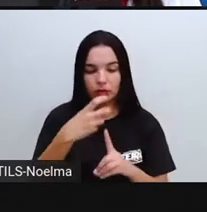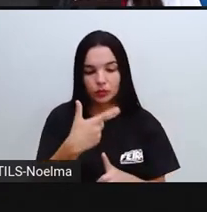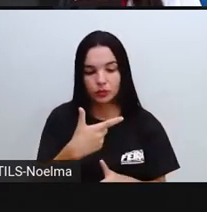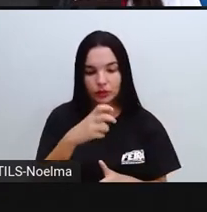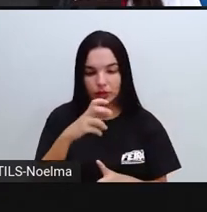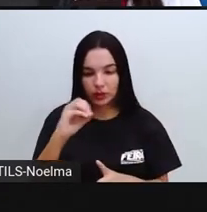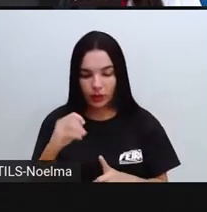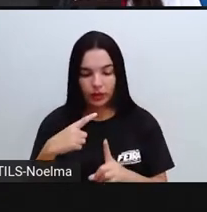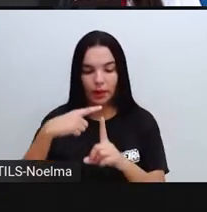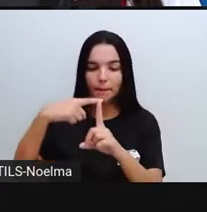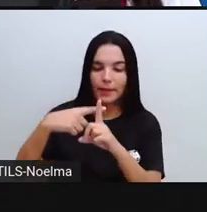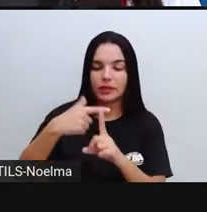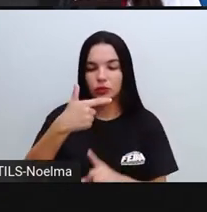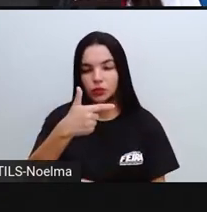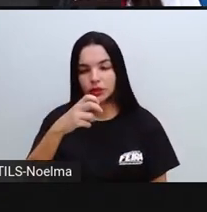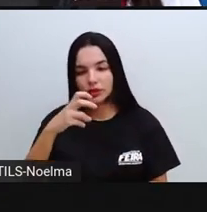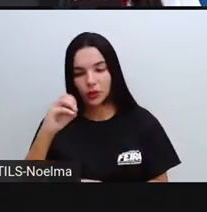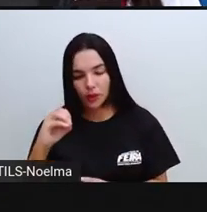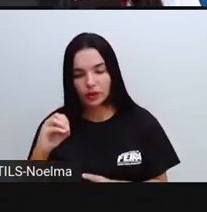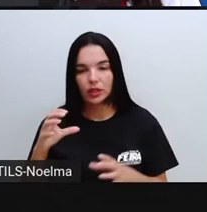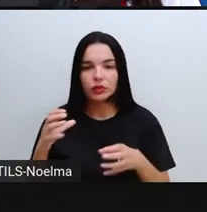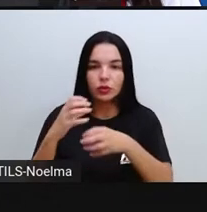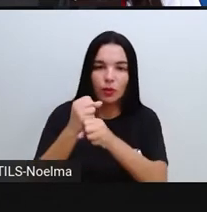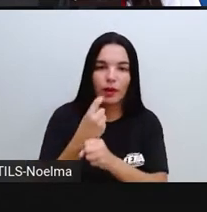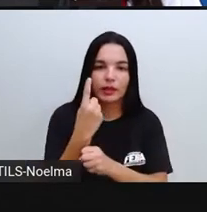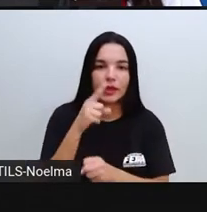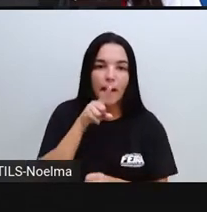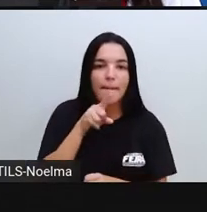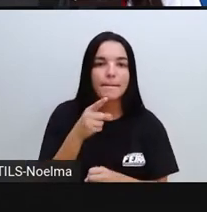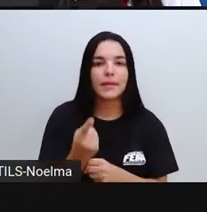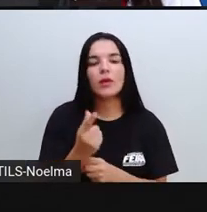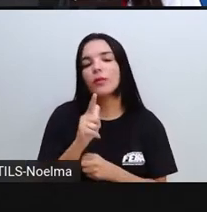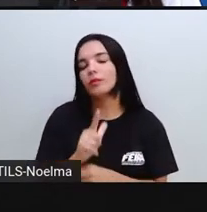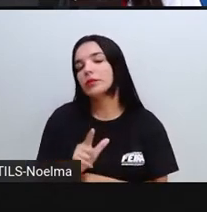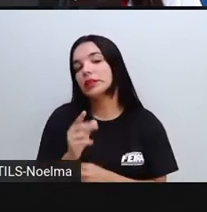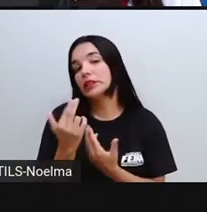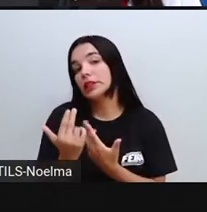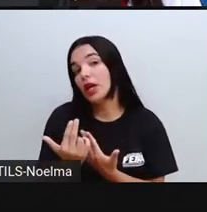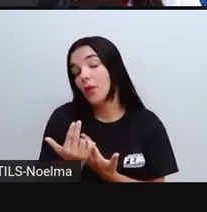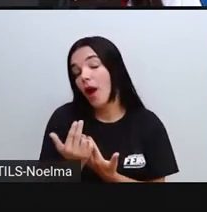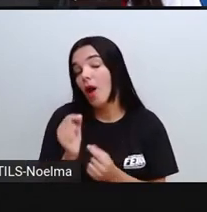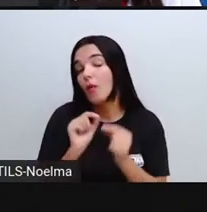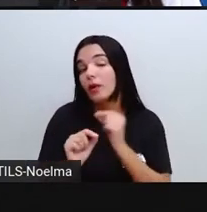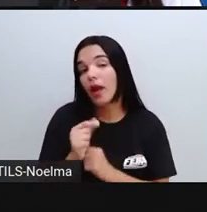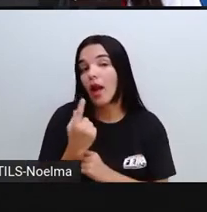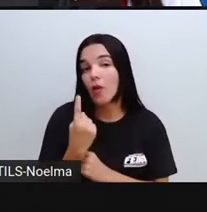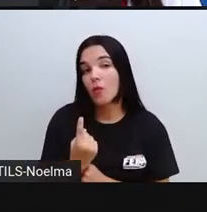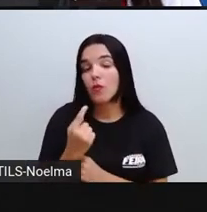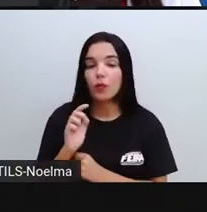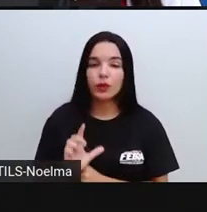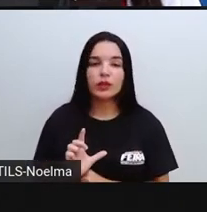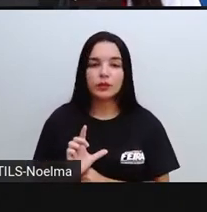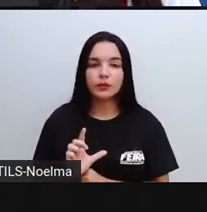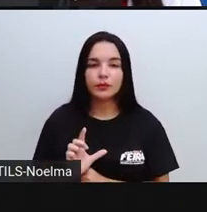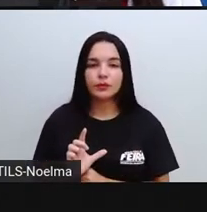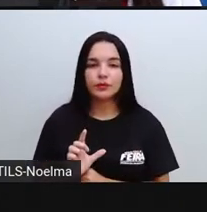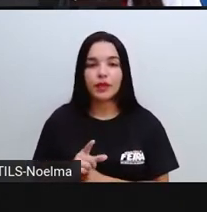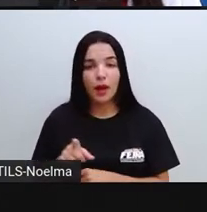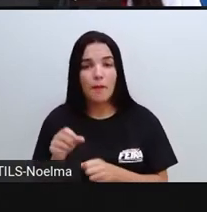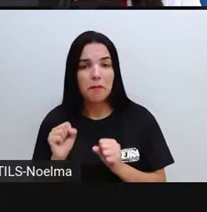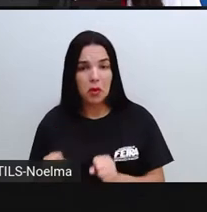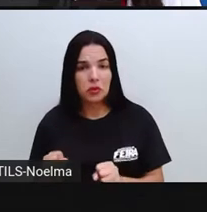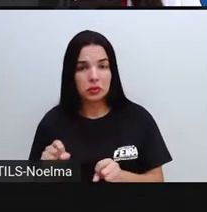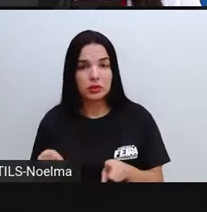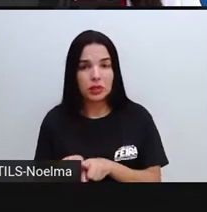mais 250 ml mais 250 ml, que é igual a 1.000 ml. 1.000 ml é igual ao quê? A 1 litro.